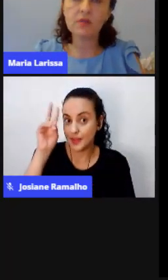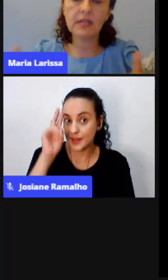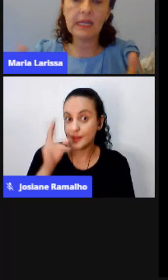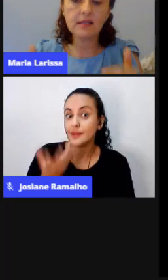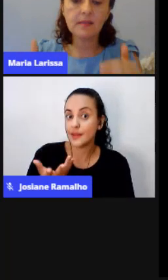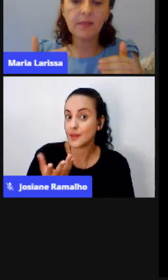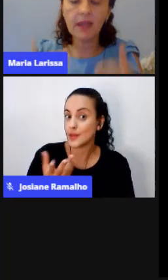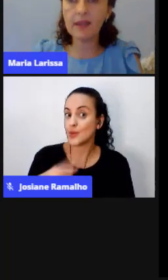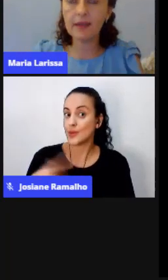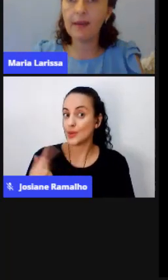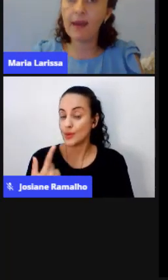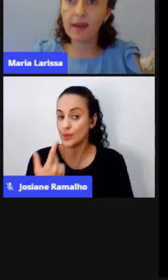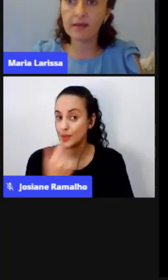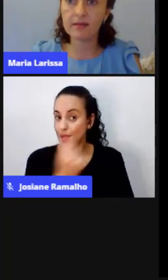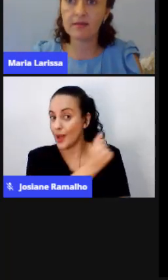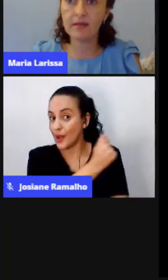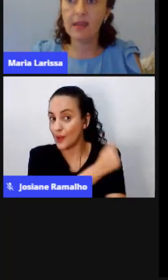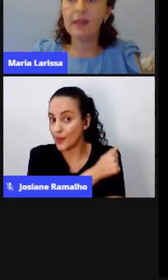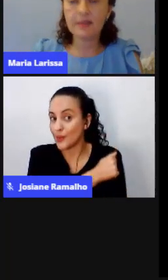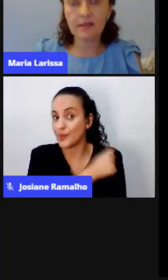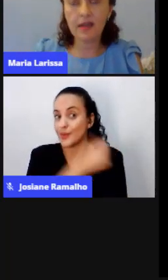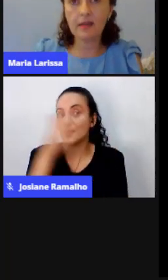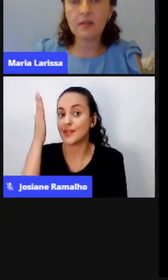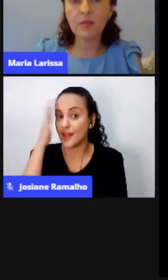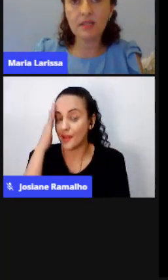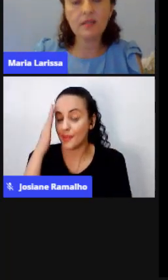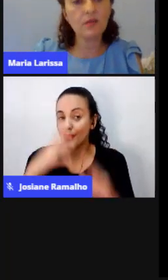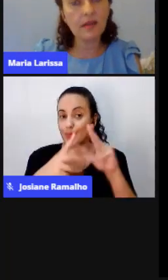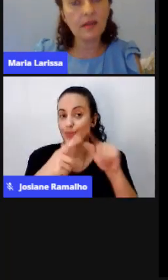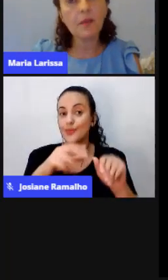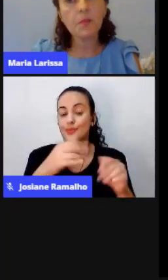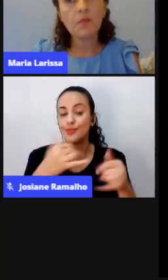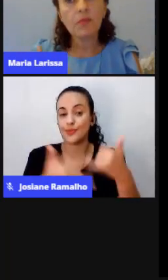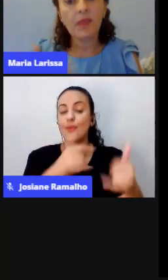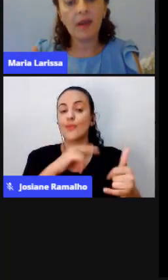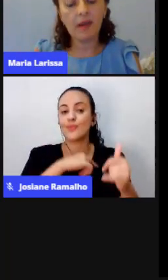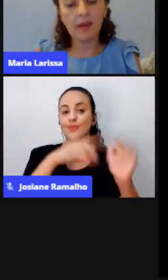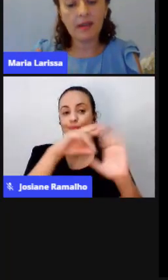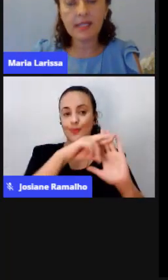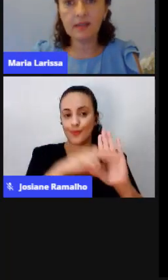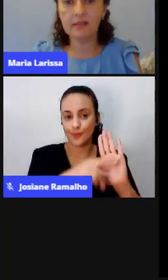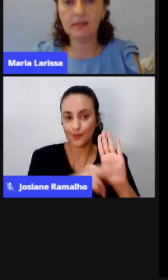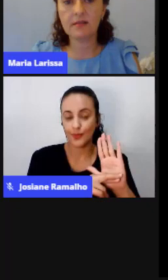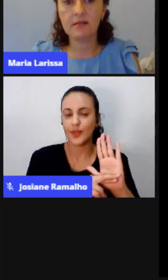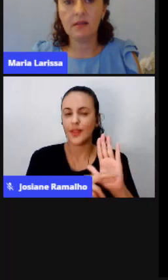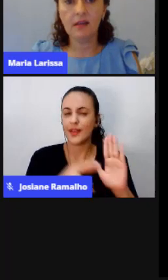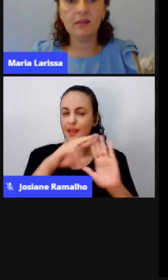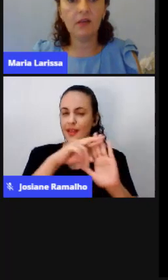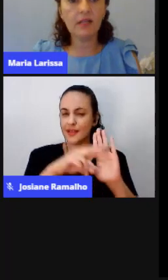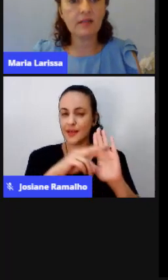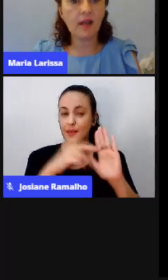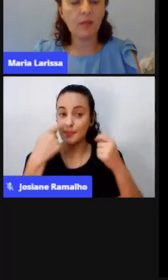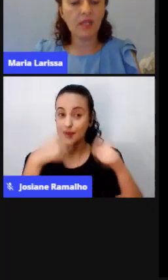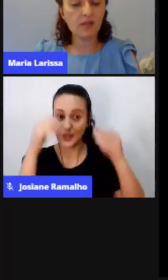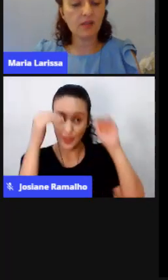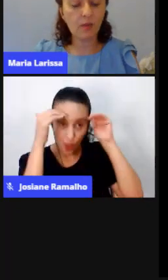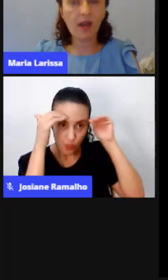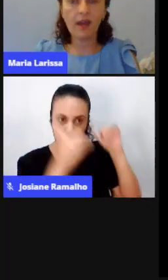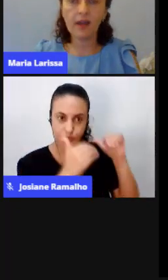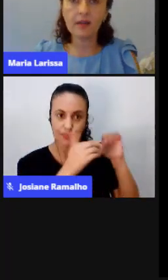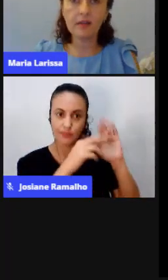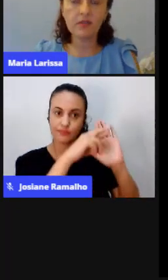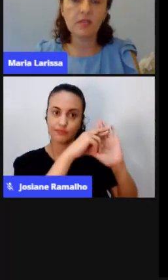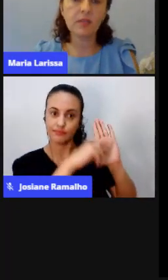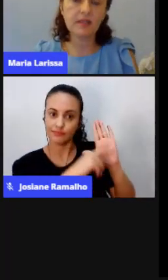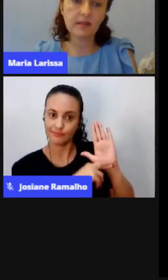os jogos, eles têm regras, e que essas regras precisam ser seguidas. Então, ele sabe que existe